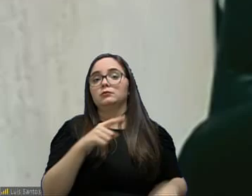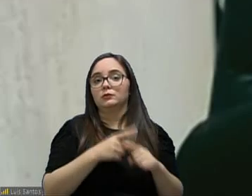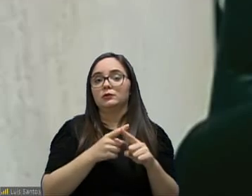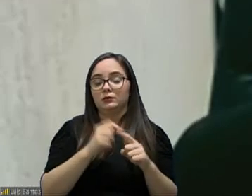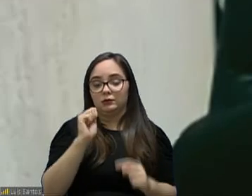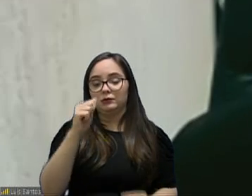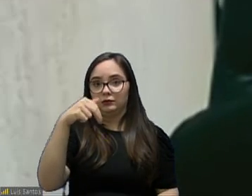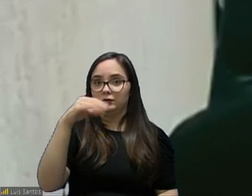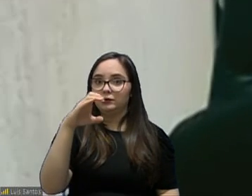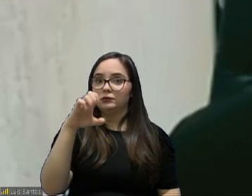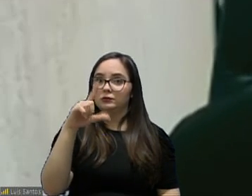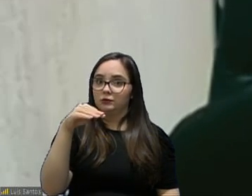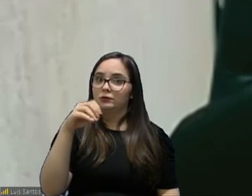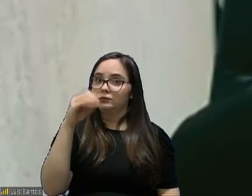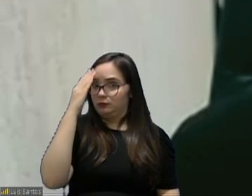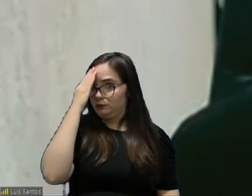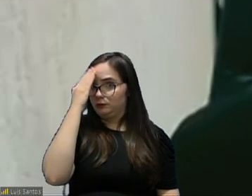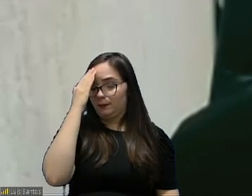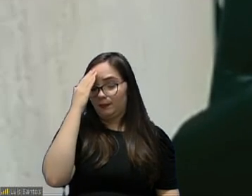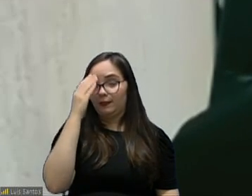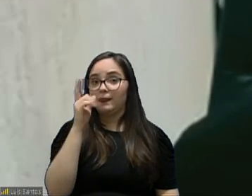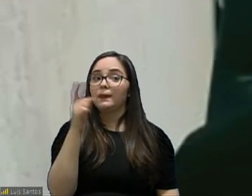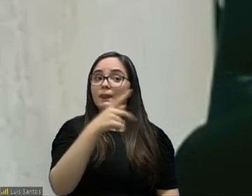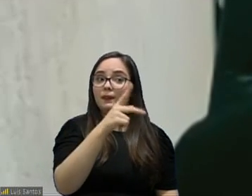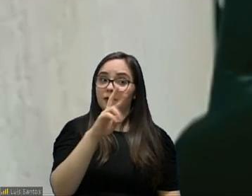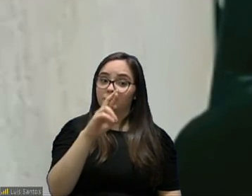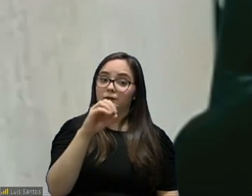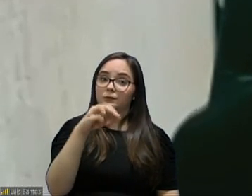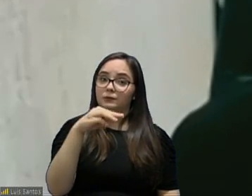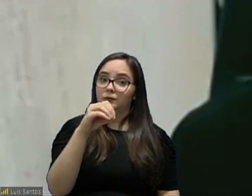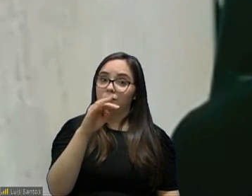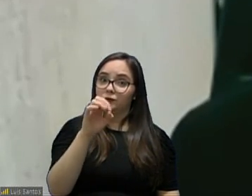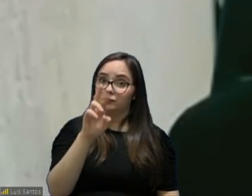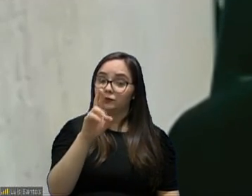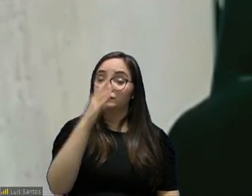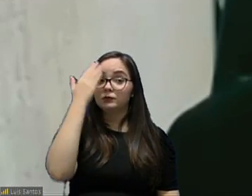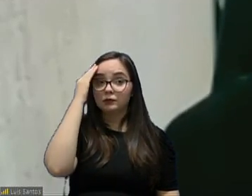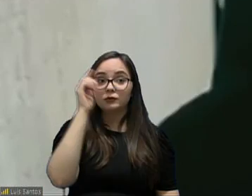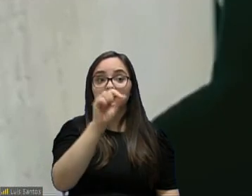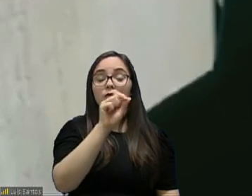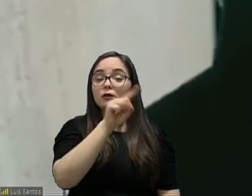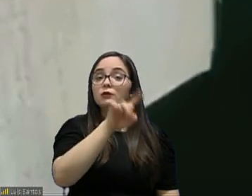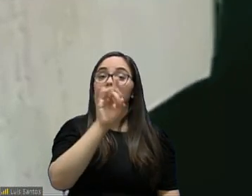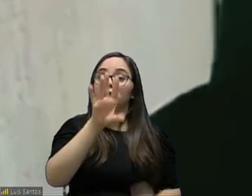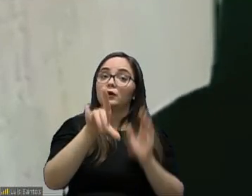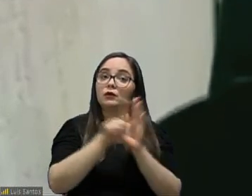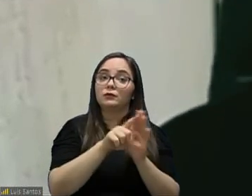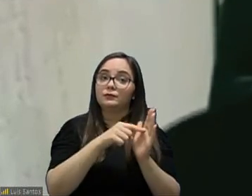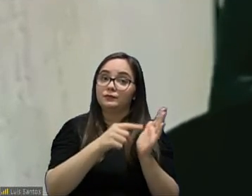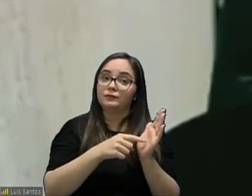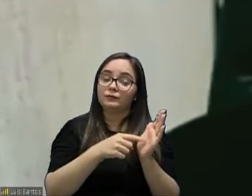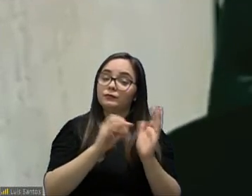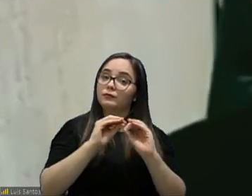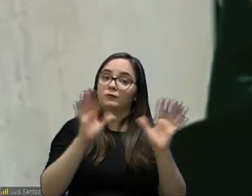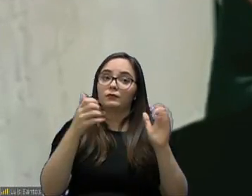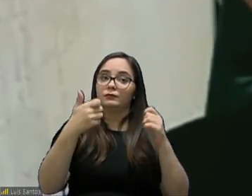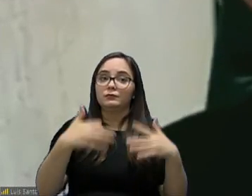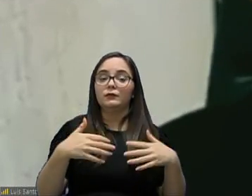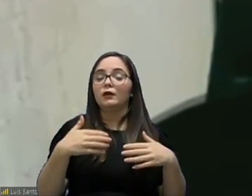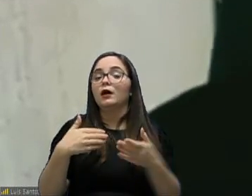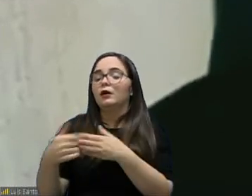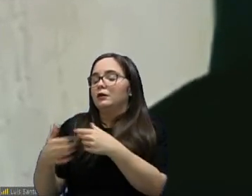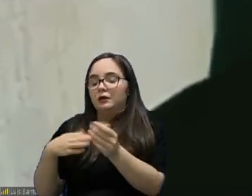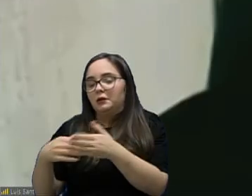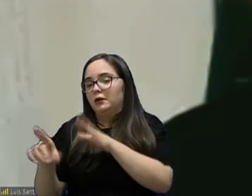sabe disso, que o promotor entende que só a lei específica, independentemente da lei